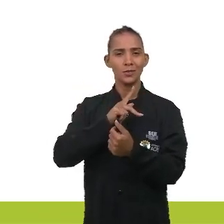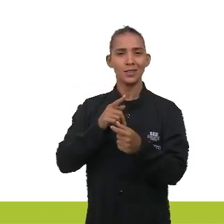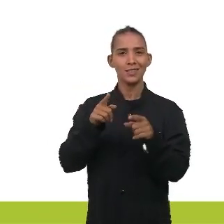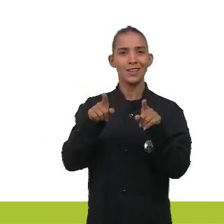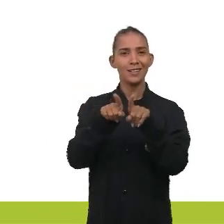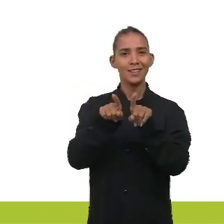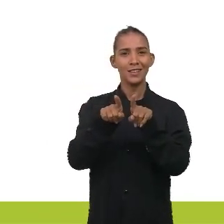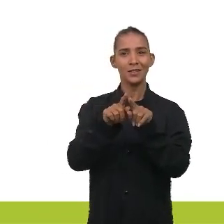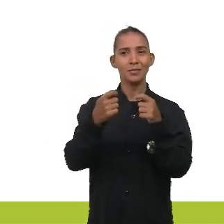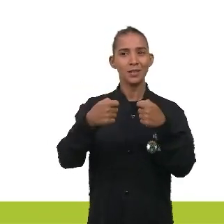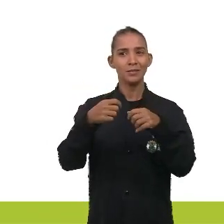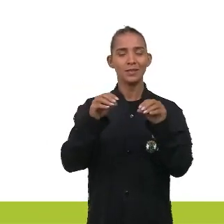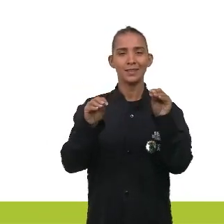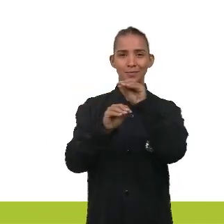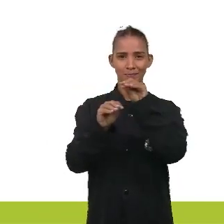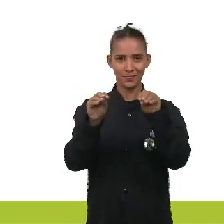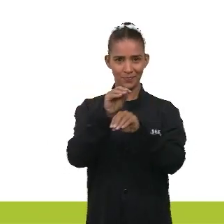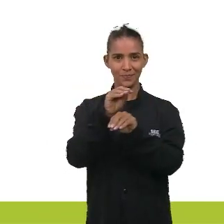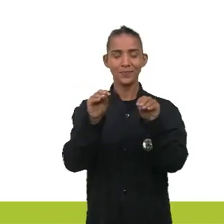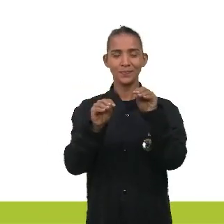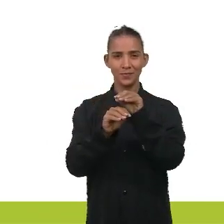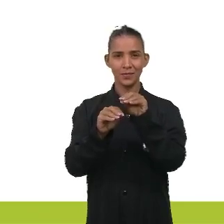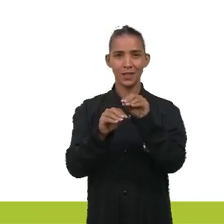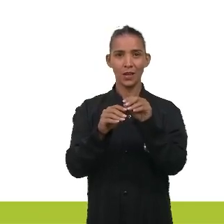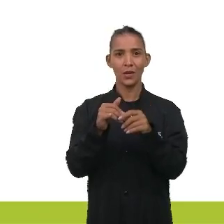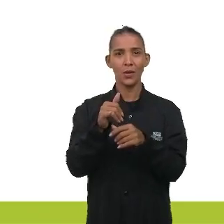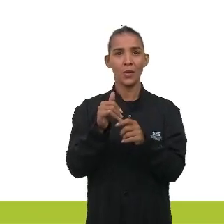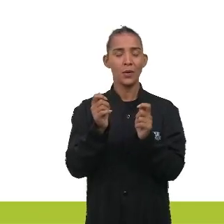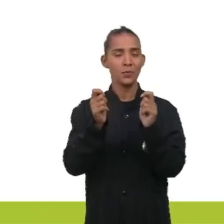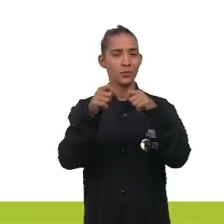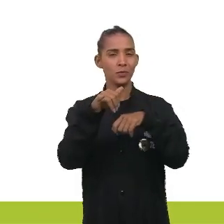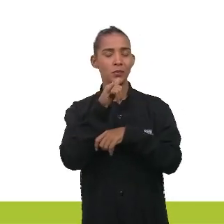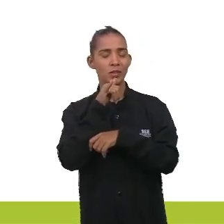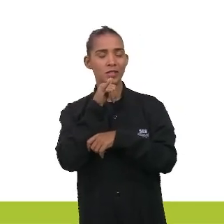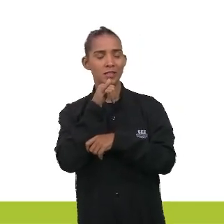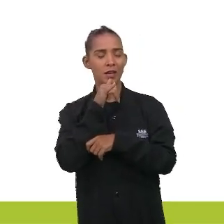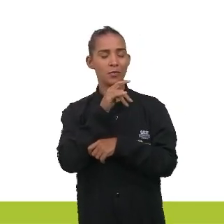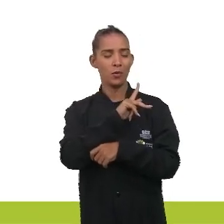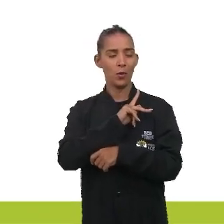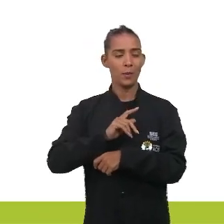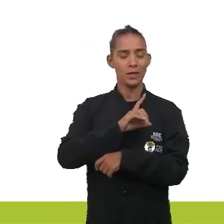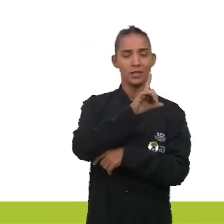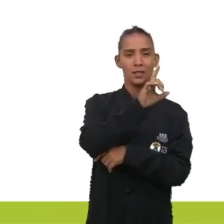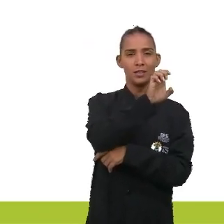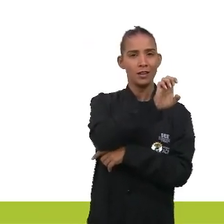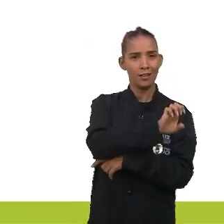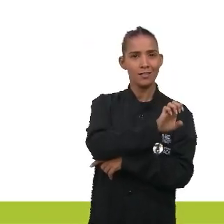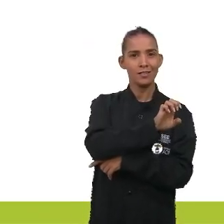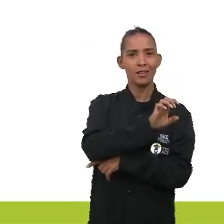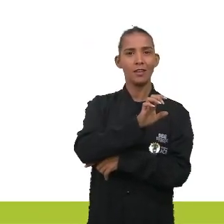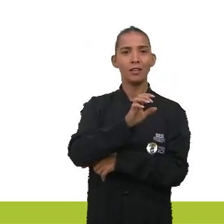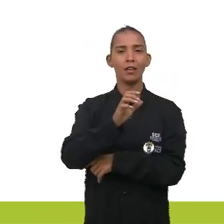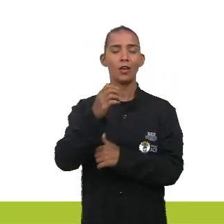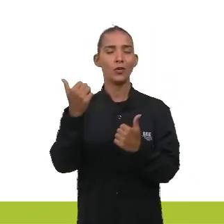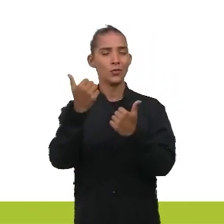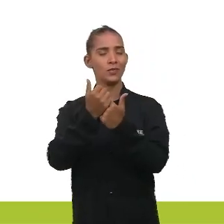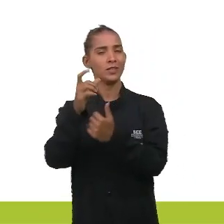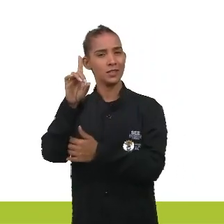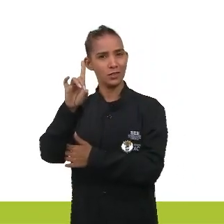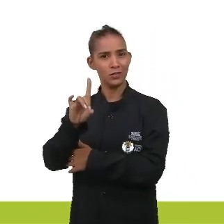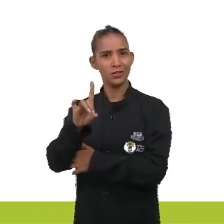Por exemplo, eu poderia ter colocado o vice-presidente à esquerda e o presidente à direita. Então, eu tenho que fazer uma multiplicação aqui por 2.